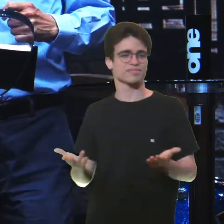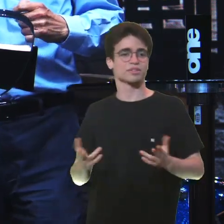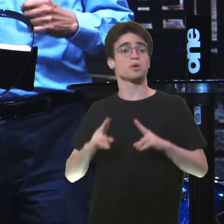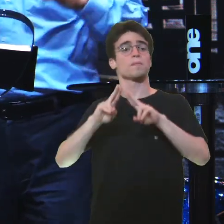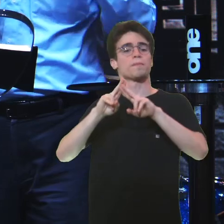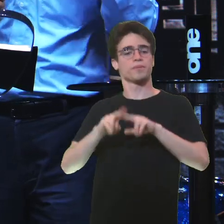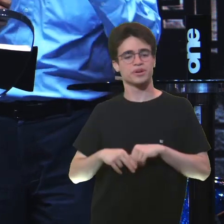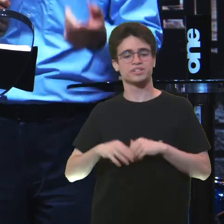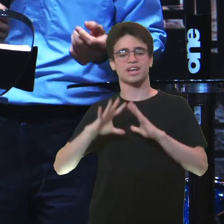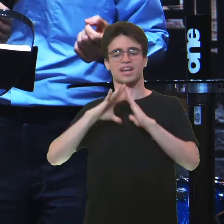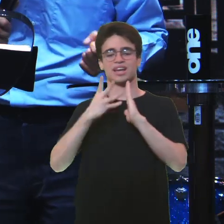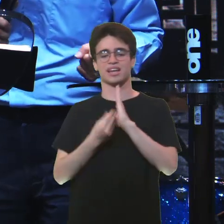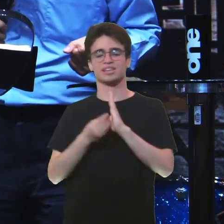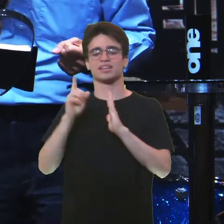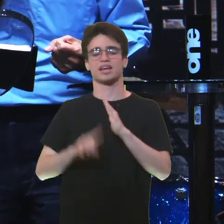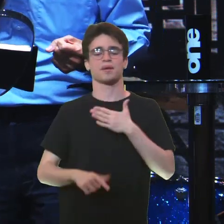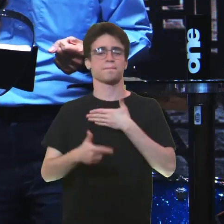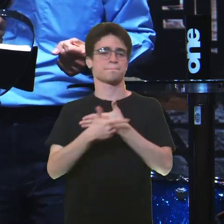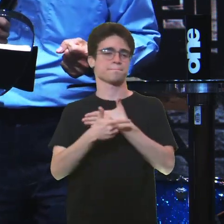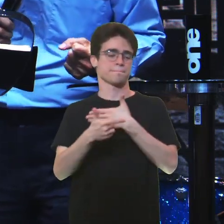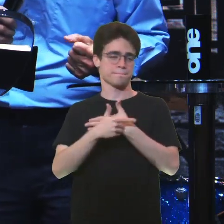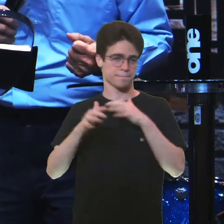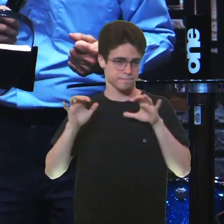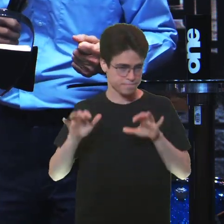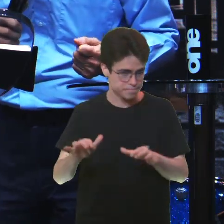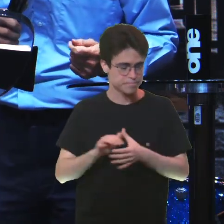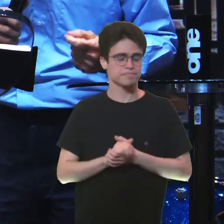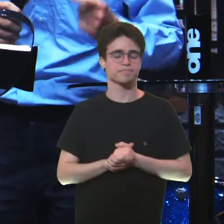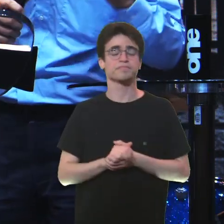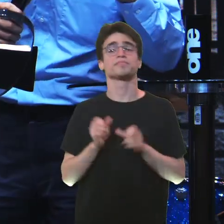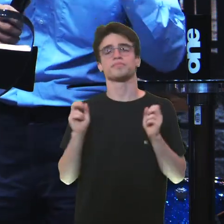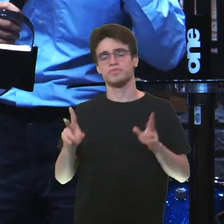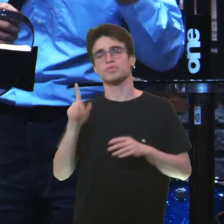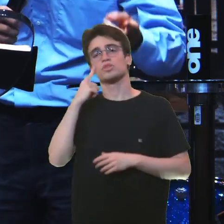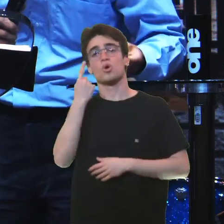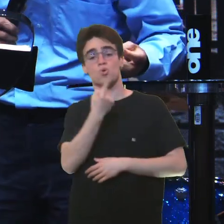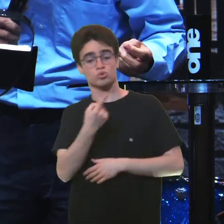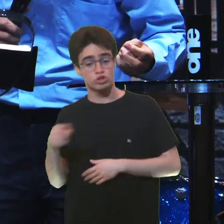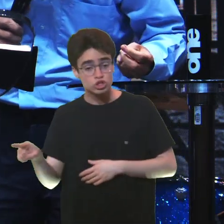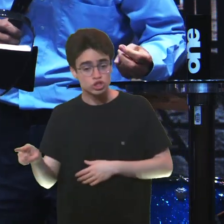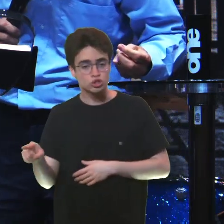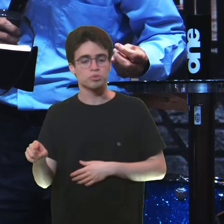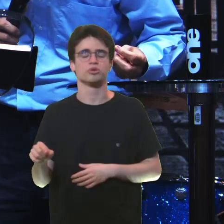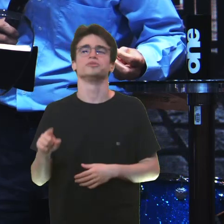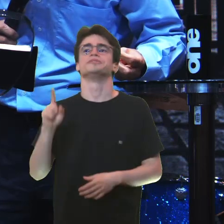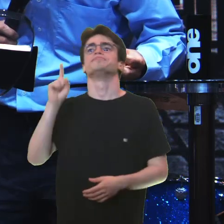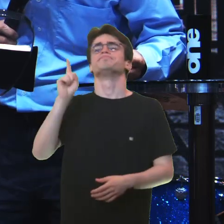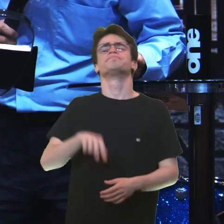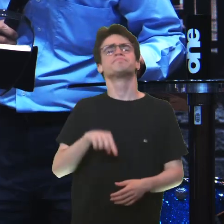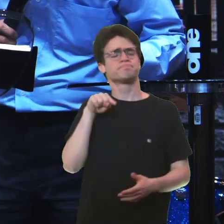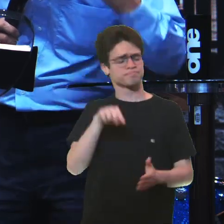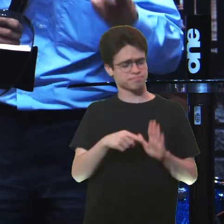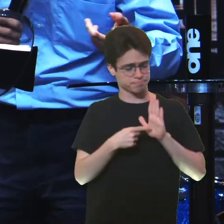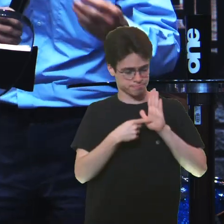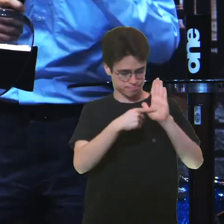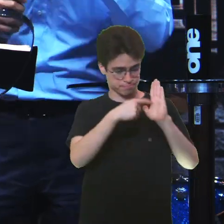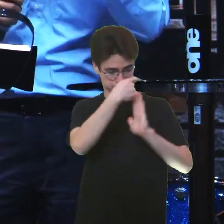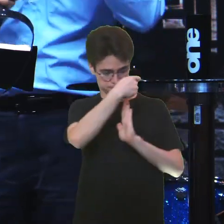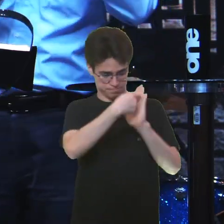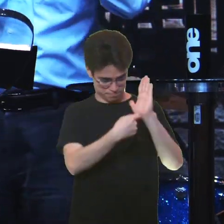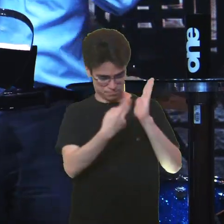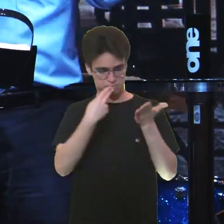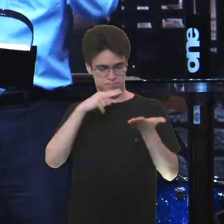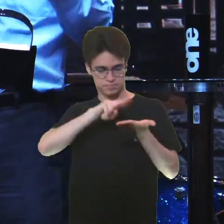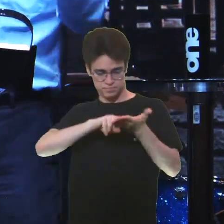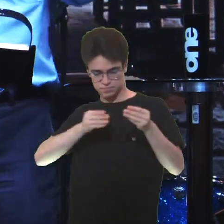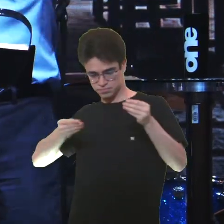igreja. Y un último elemento E último elemento es que también la carta dice é que a carta também diz: en el versículo